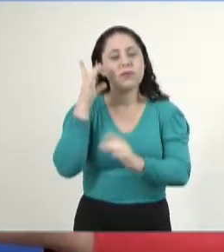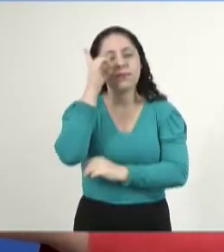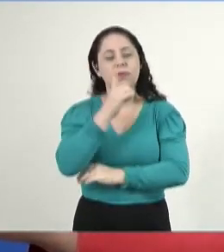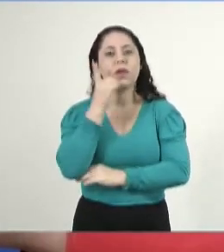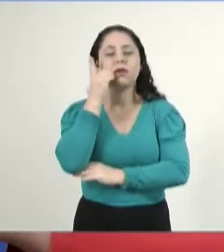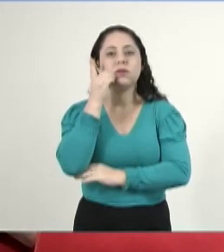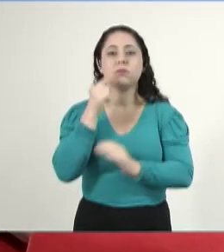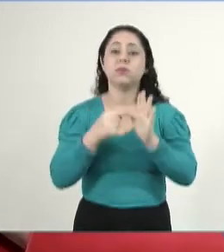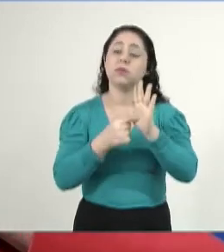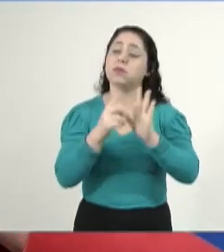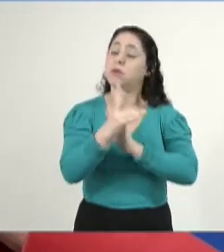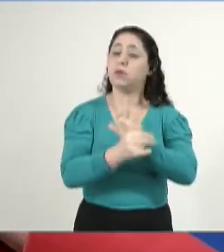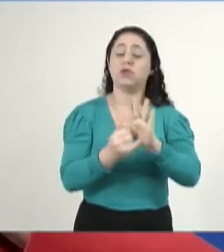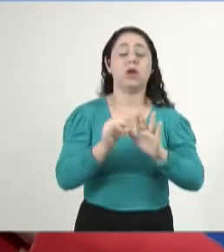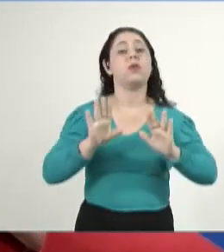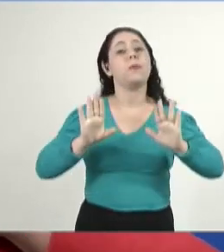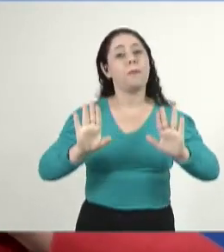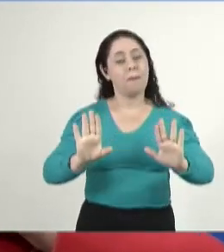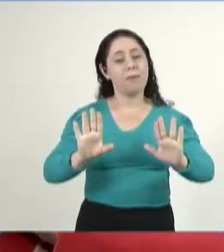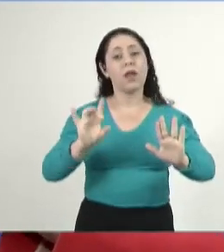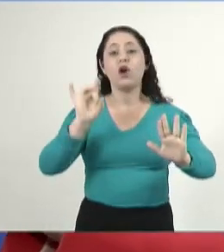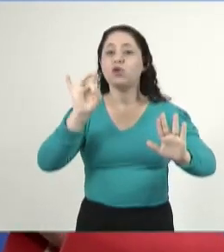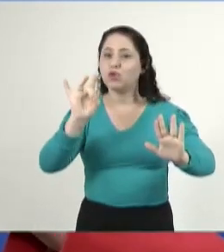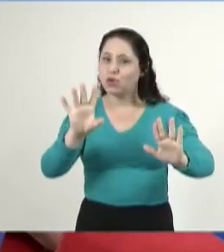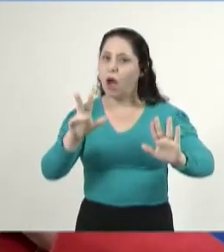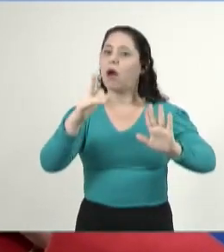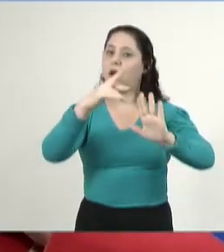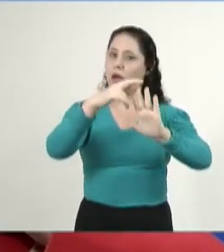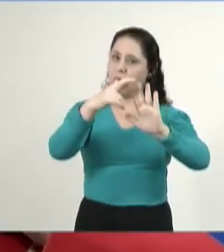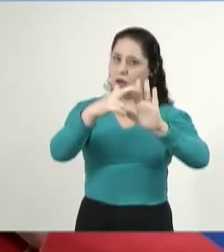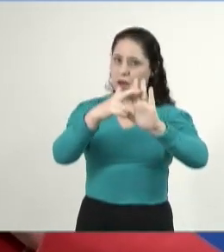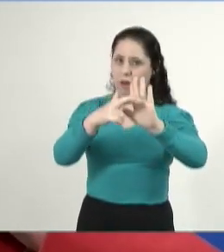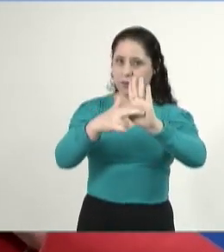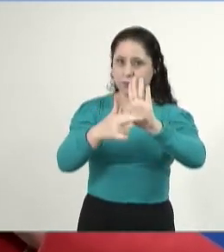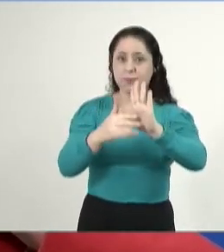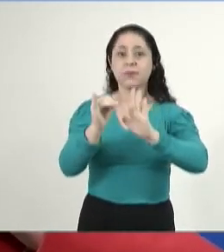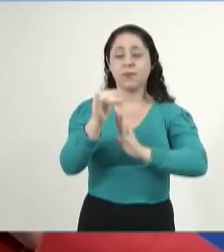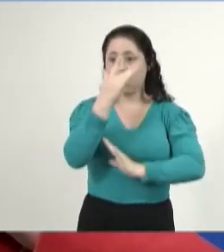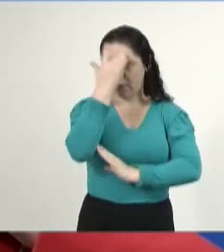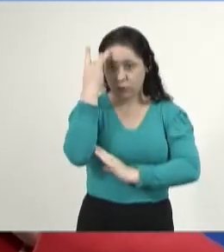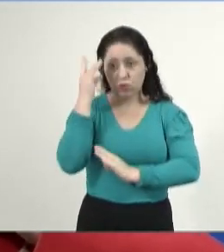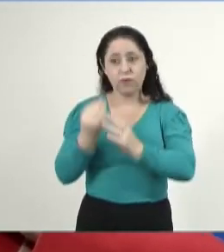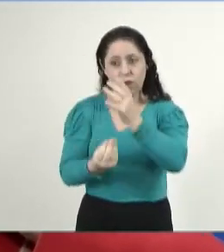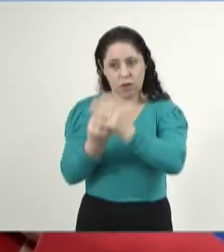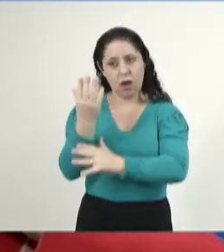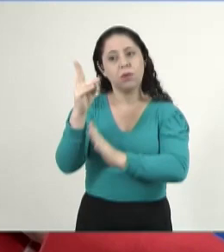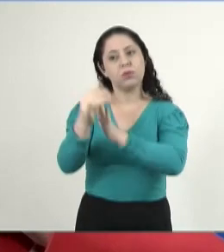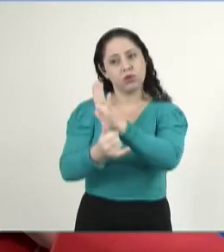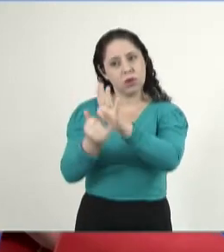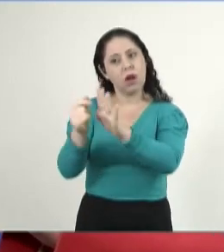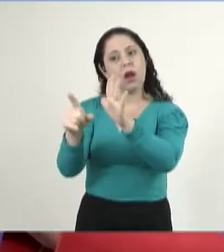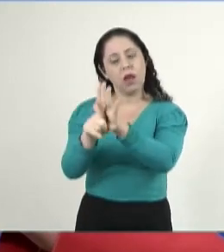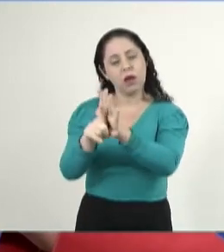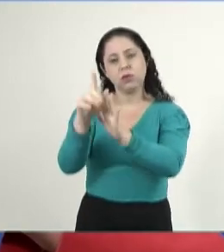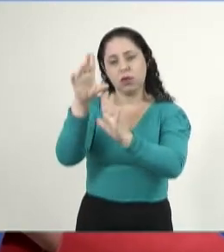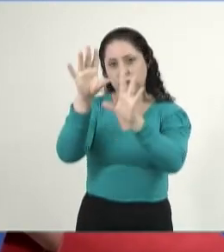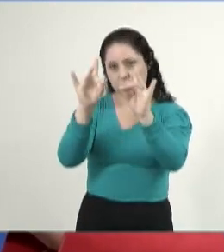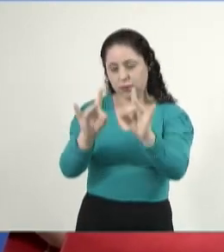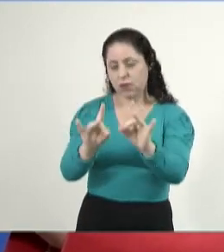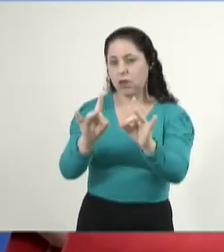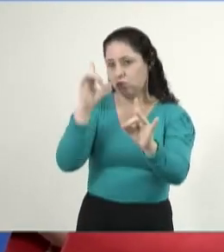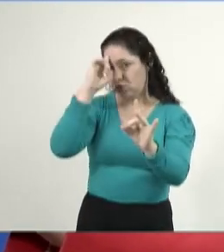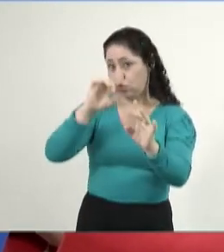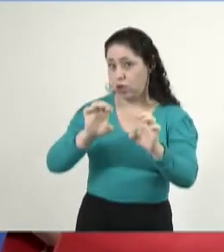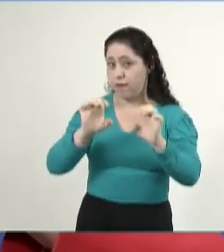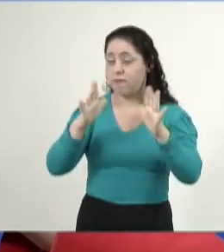apresentar um projeto dessa natureza, mas estamos apenas colocando uma regra. Se alguém for criar um projeto de lei estabelecendo data